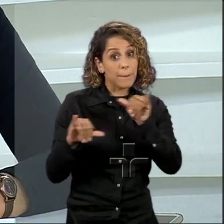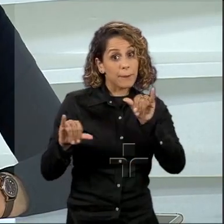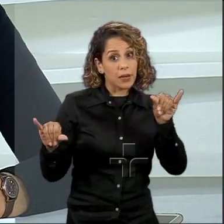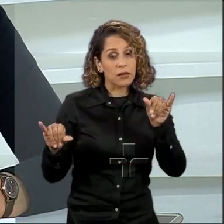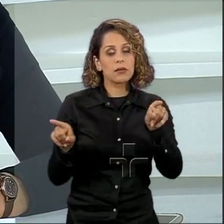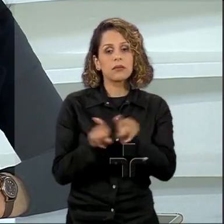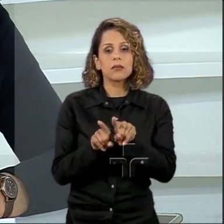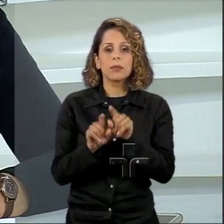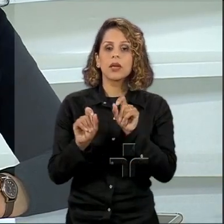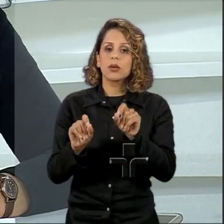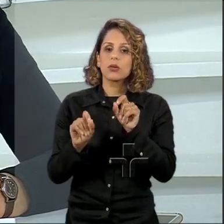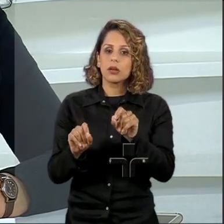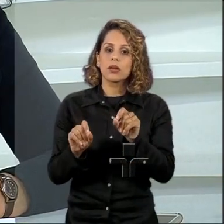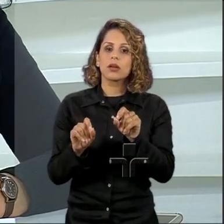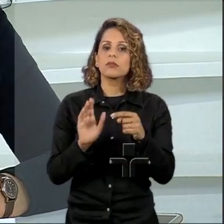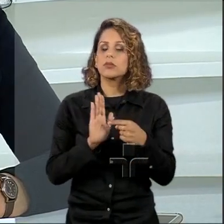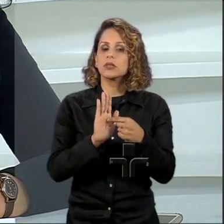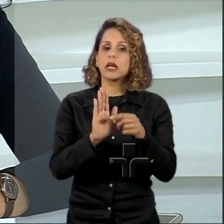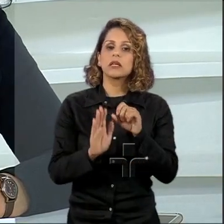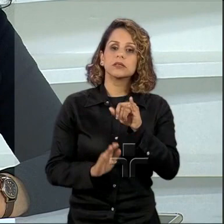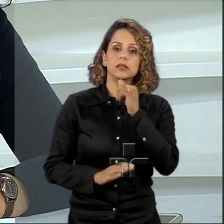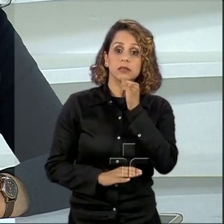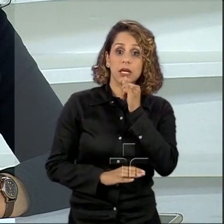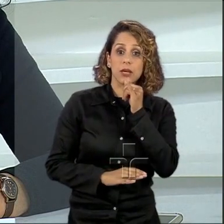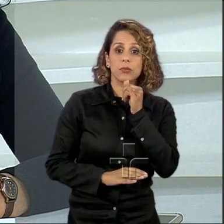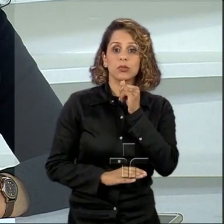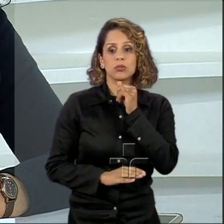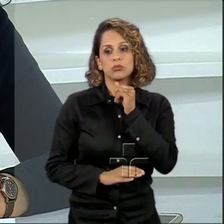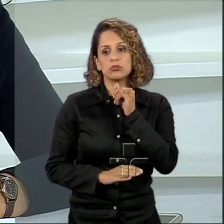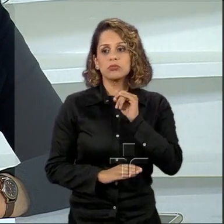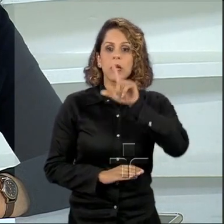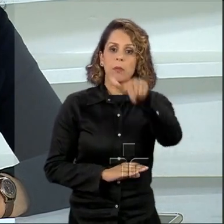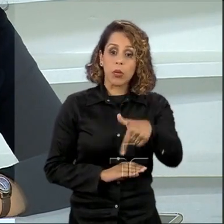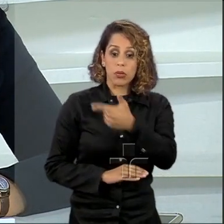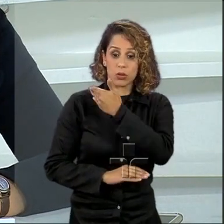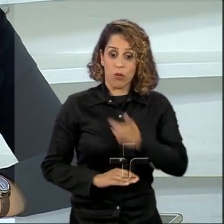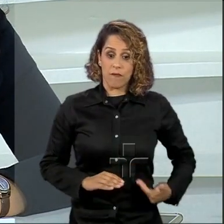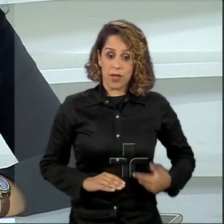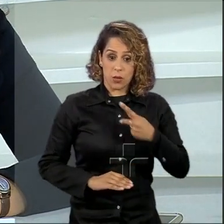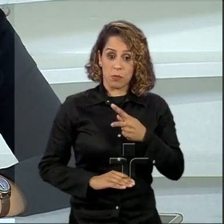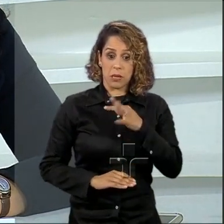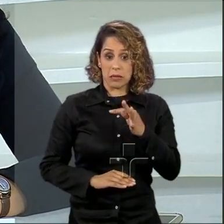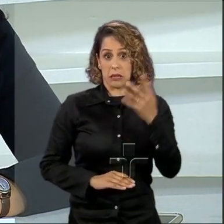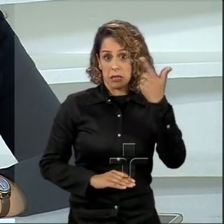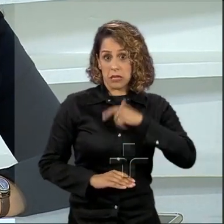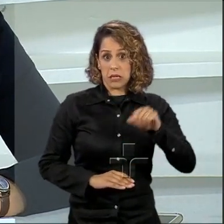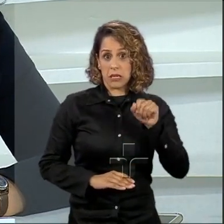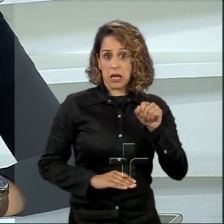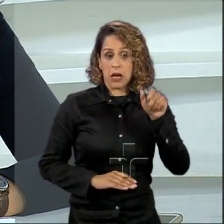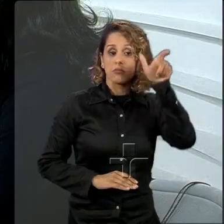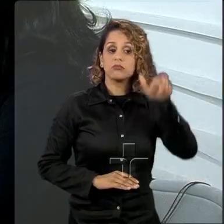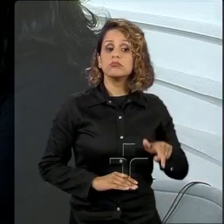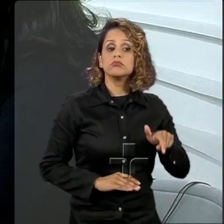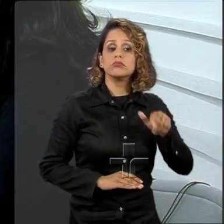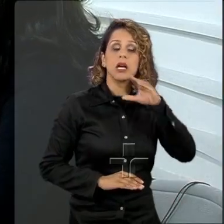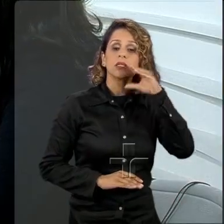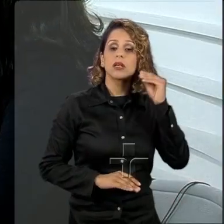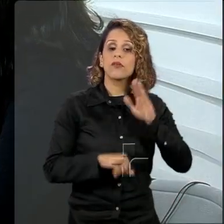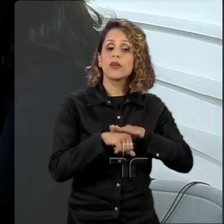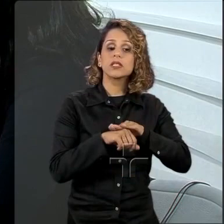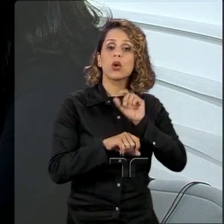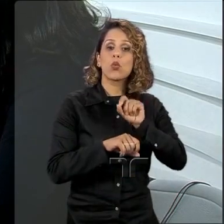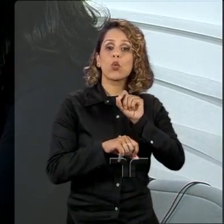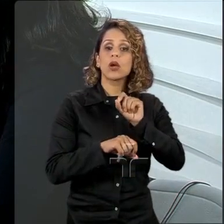o que ele viria a fazer no eventual governo do PT. Né? Alguma função na economia,